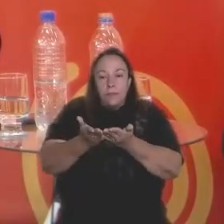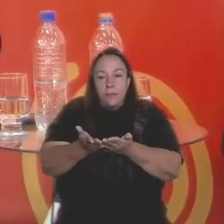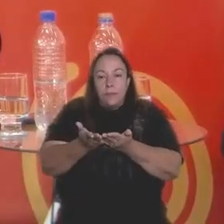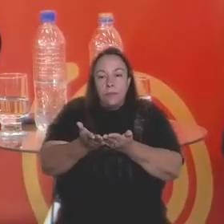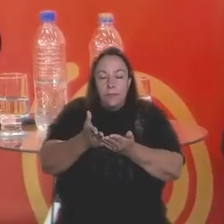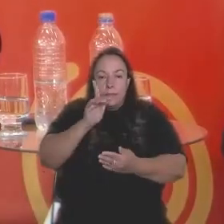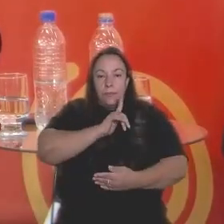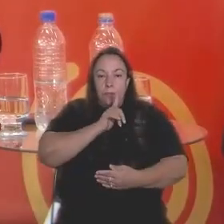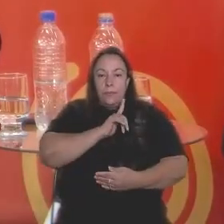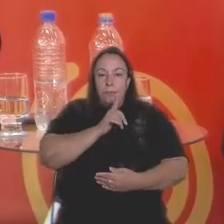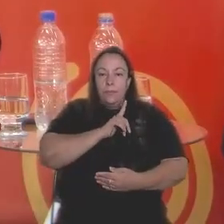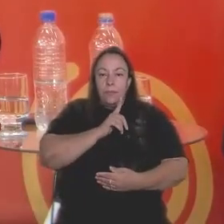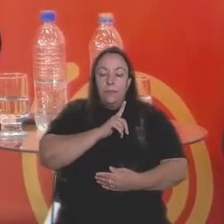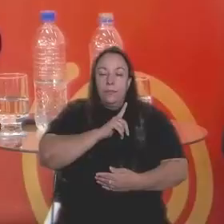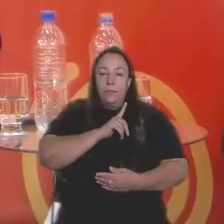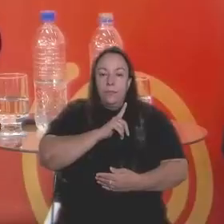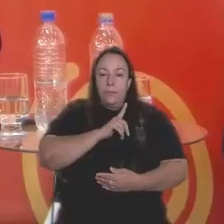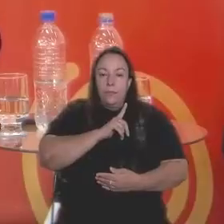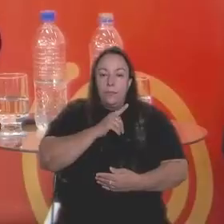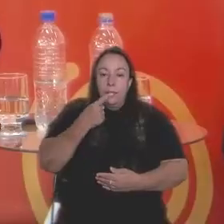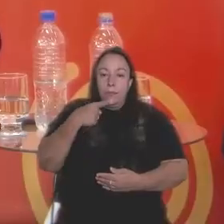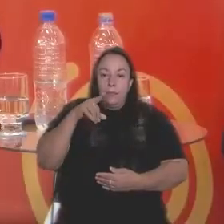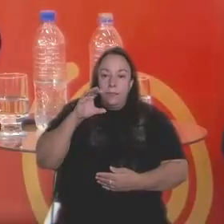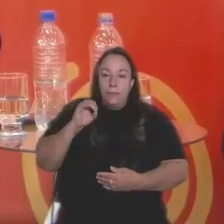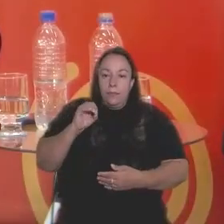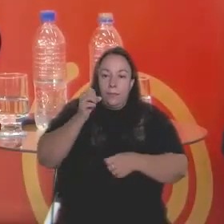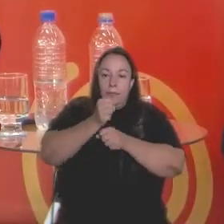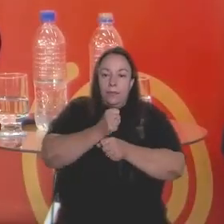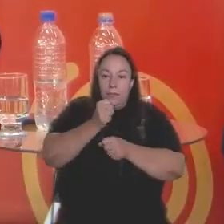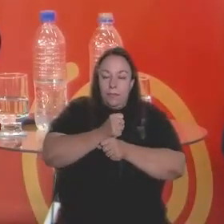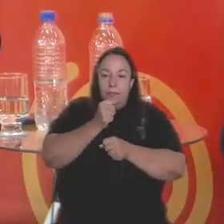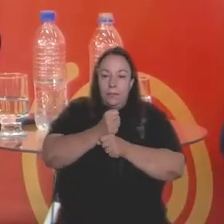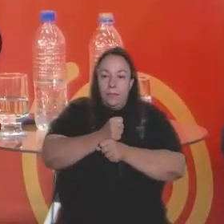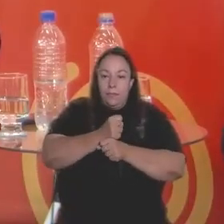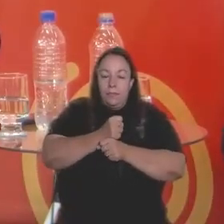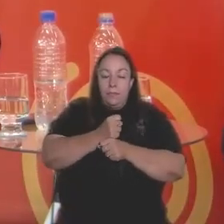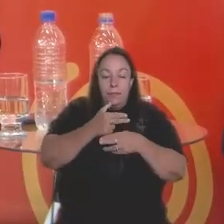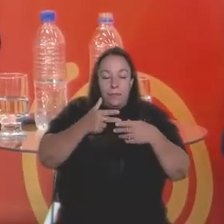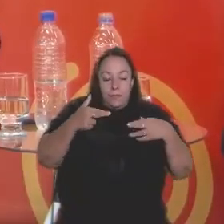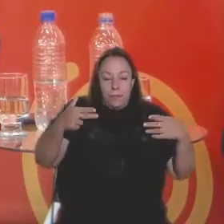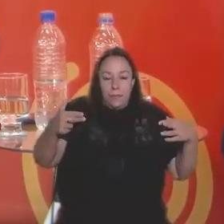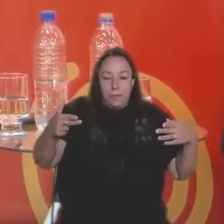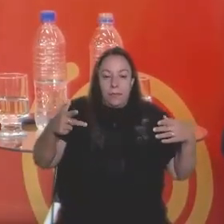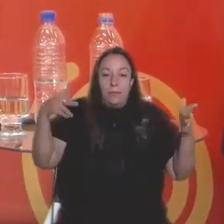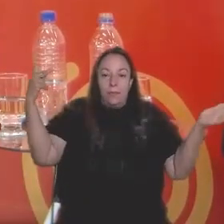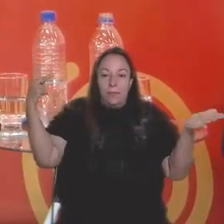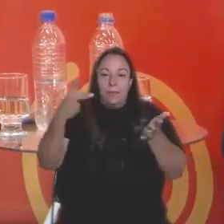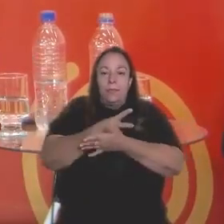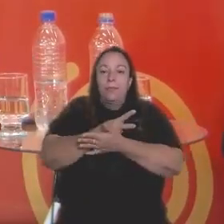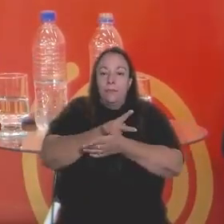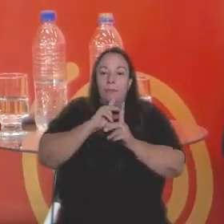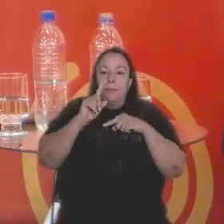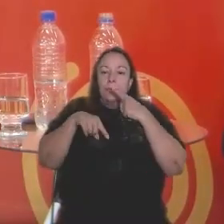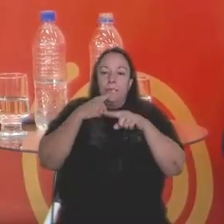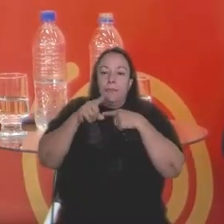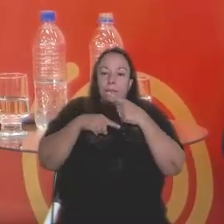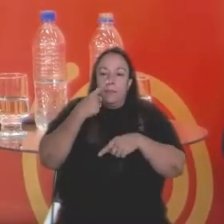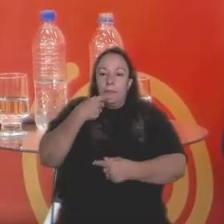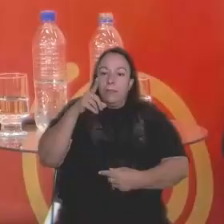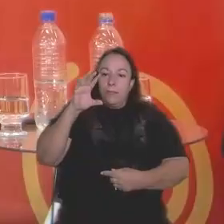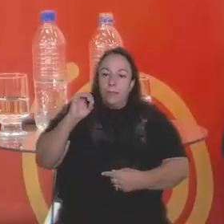tem um marco temporal ali de 10 anos, né, em que muita coisa acontece depois de 10